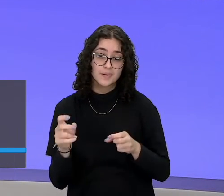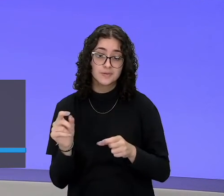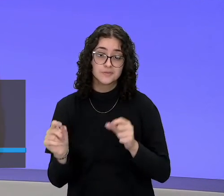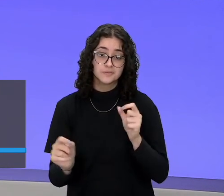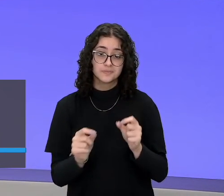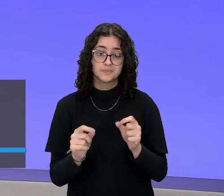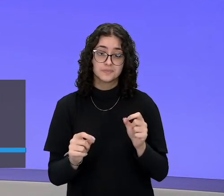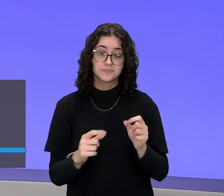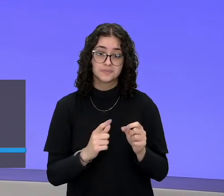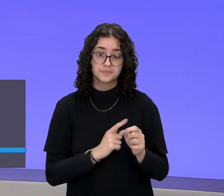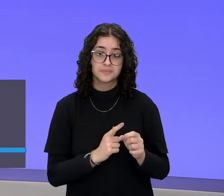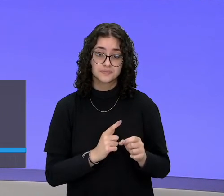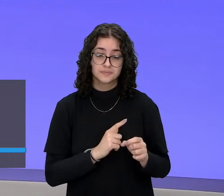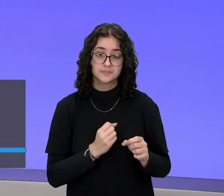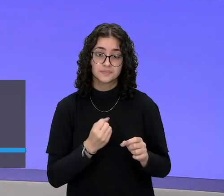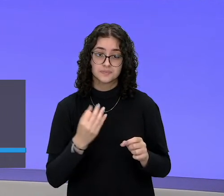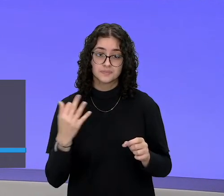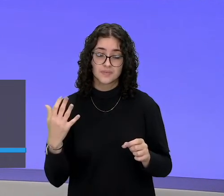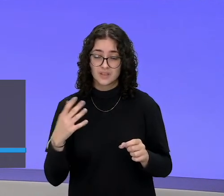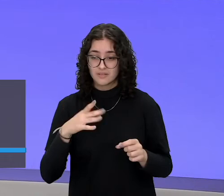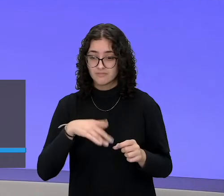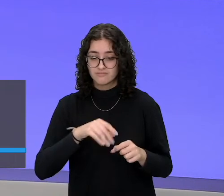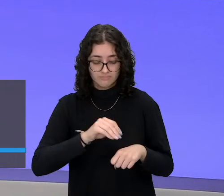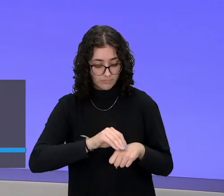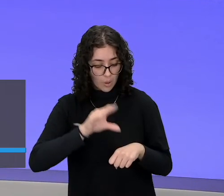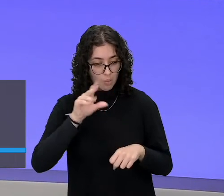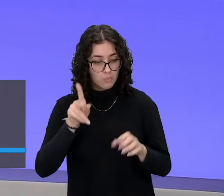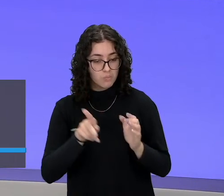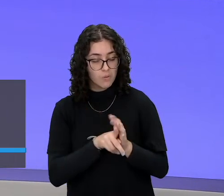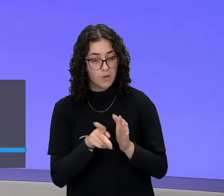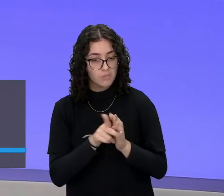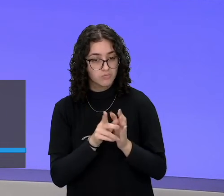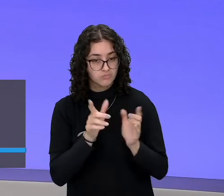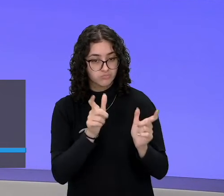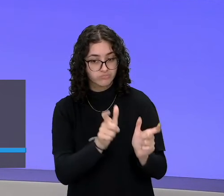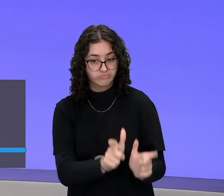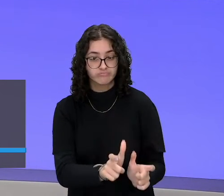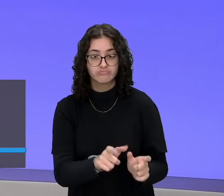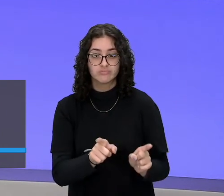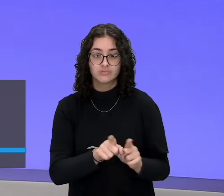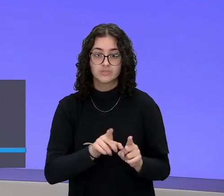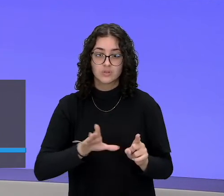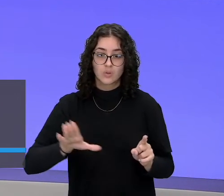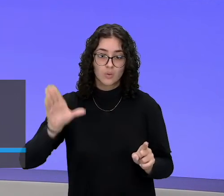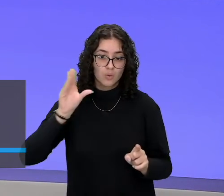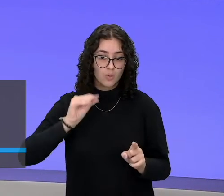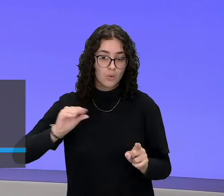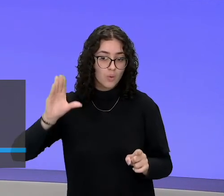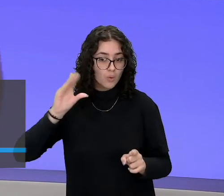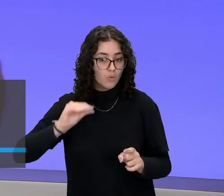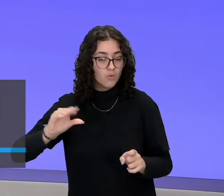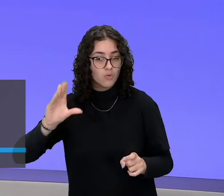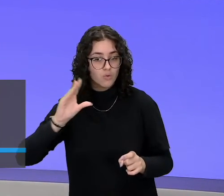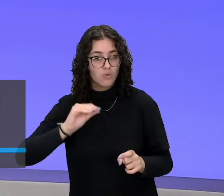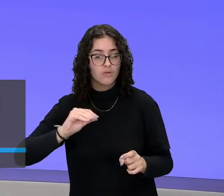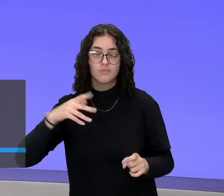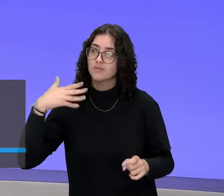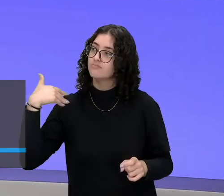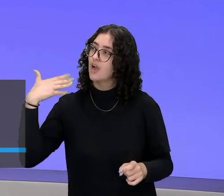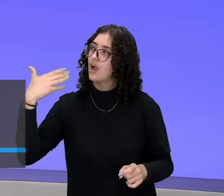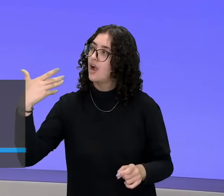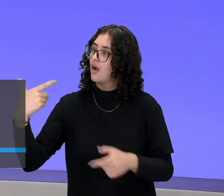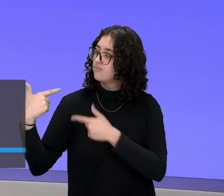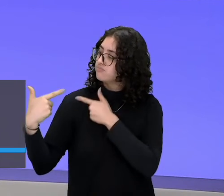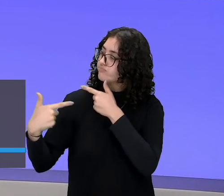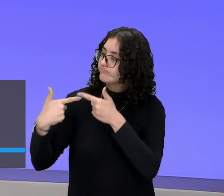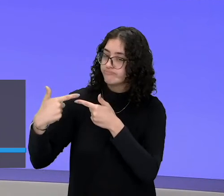quanto antigos são os saberes ali produzidos e da forma oral isso vem sendo trazido de tempos em tempos. Então a gente